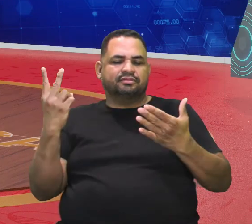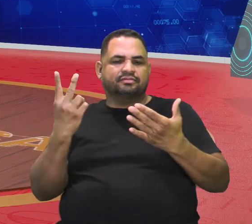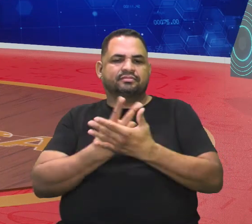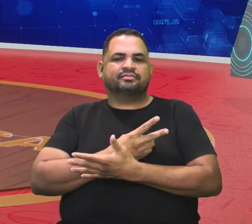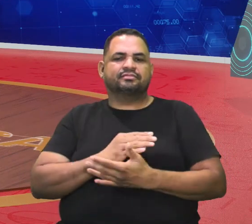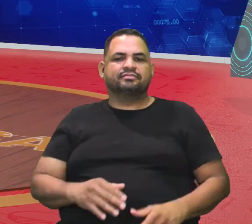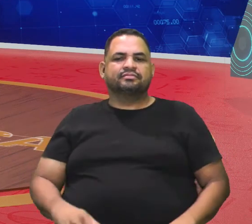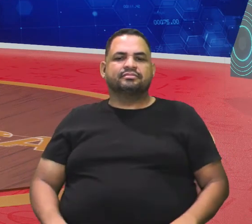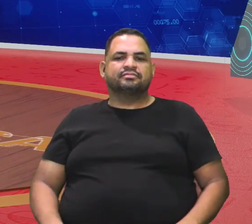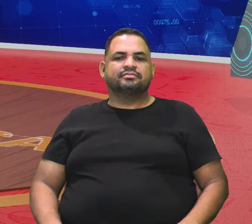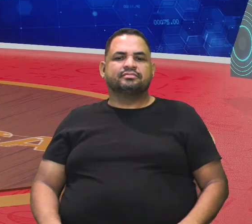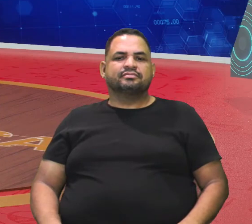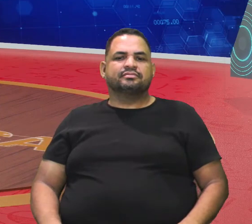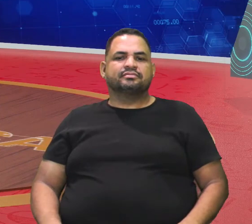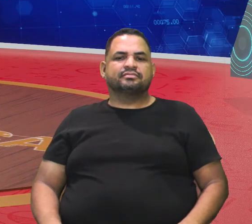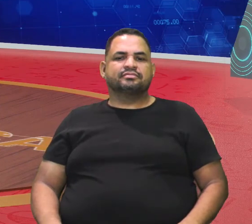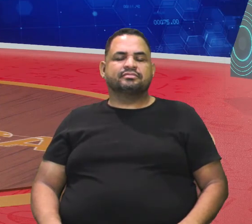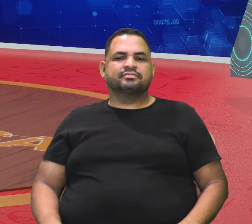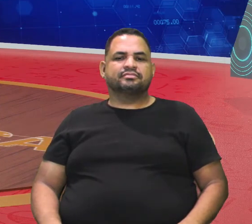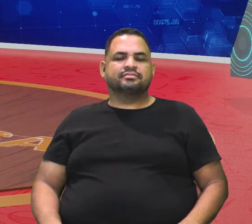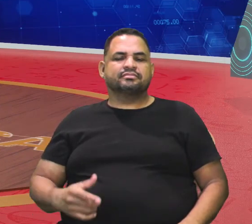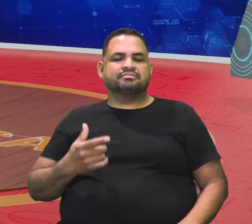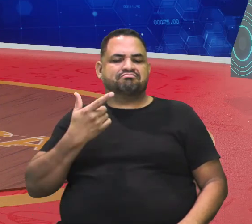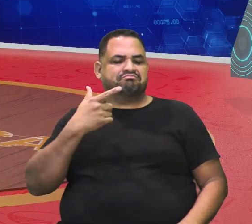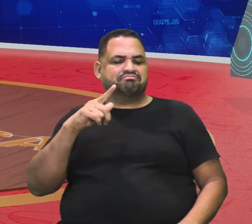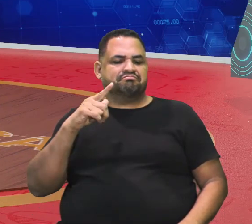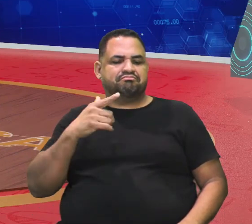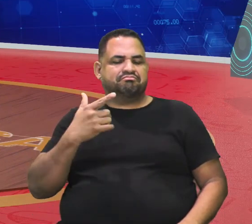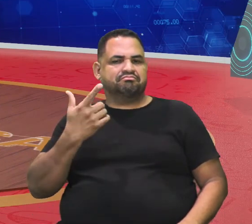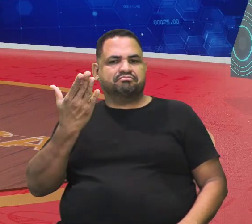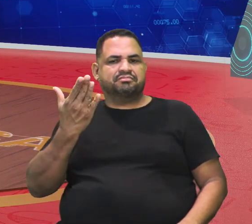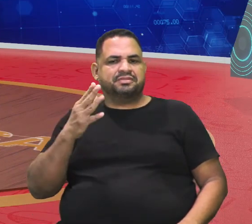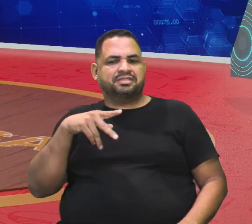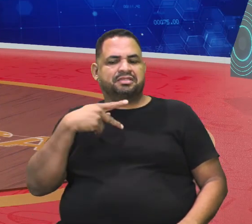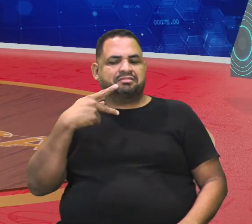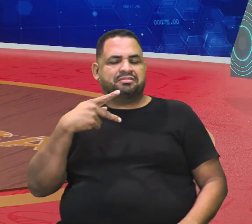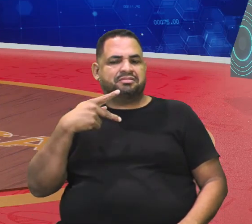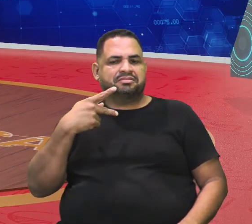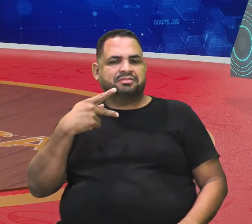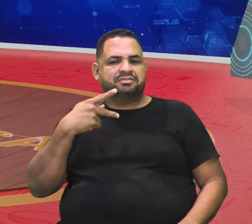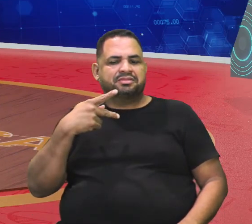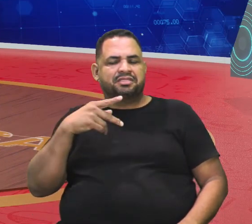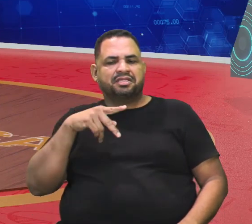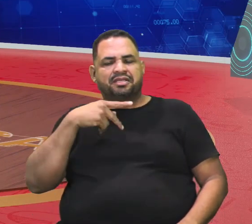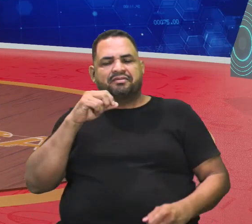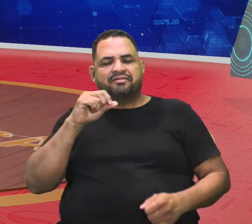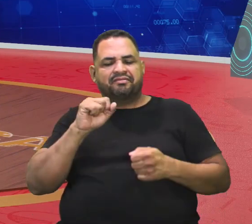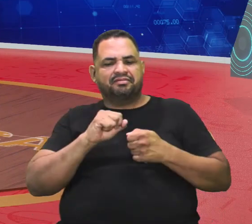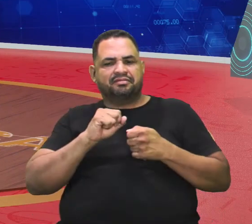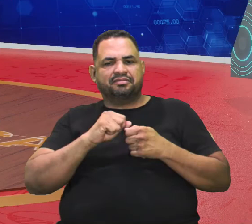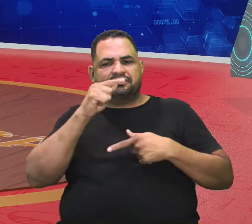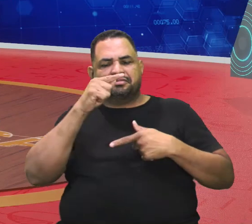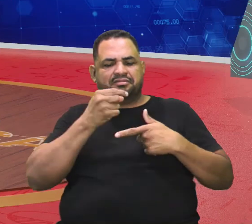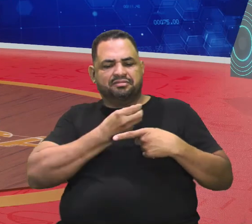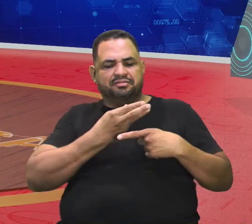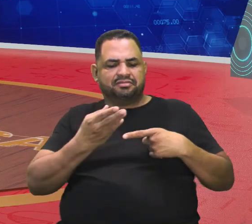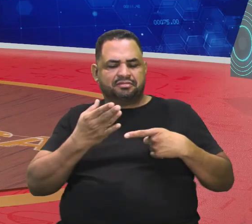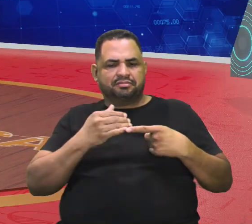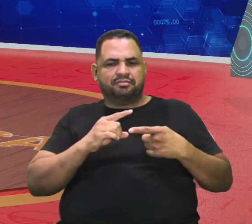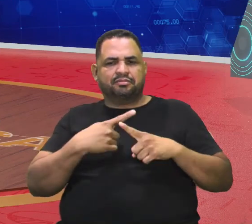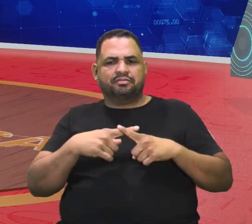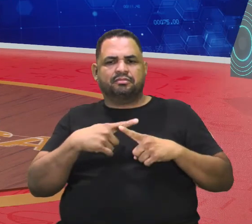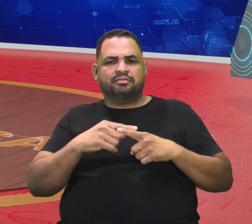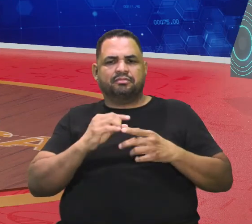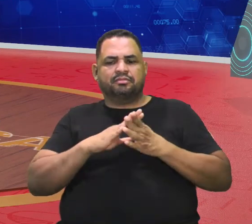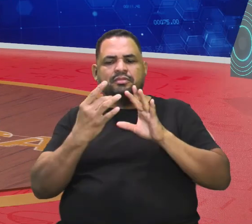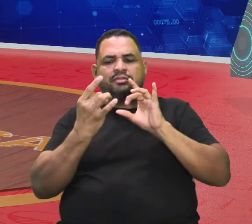acontecendo. Ó, nós não temos receio, tá, em fazer isso com a aula, de dividir, de fazer... Por quê? Porque